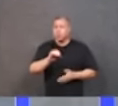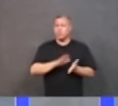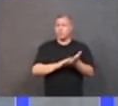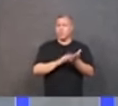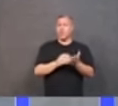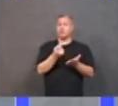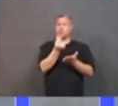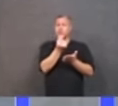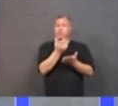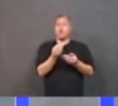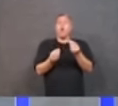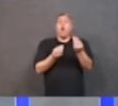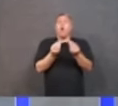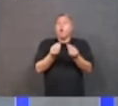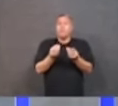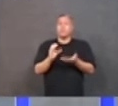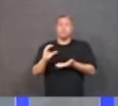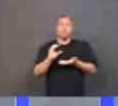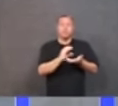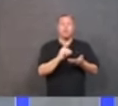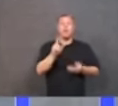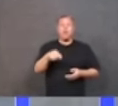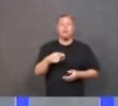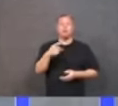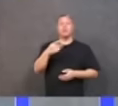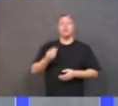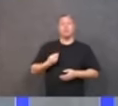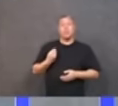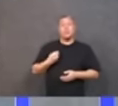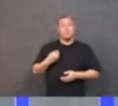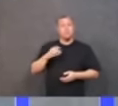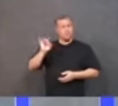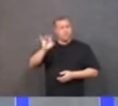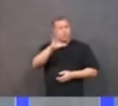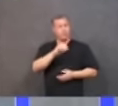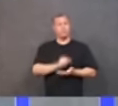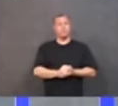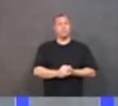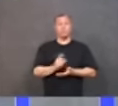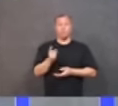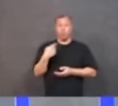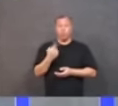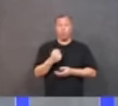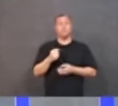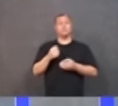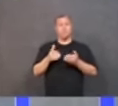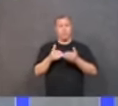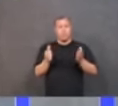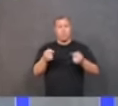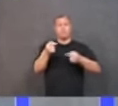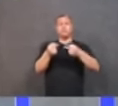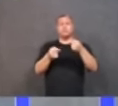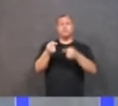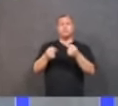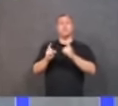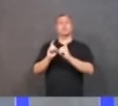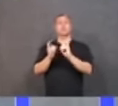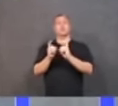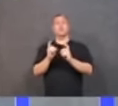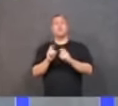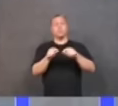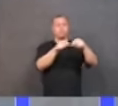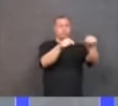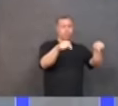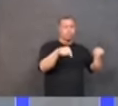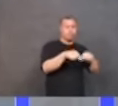de um orçamento que seja participativo, onde nós faremos audiências públicas, reuniões setorizadas, a